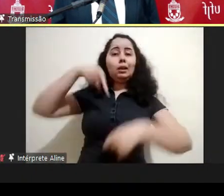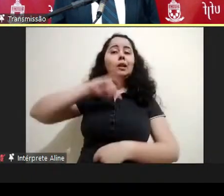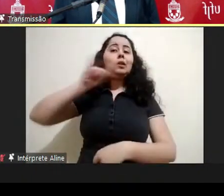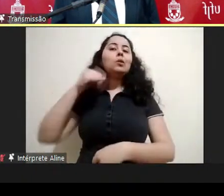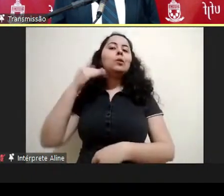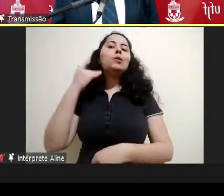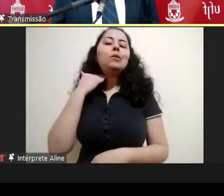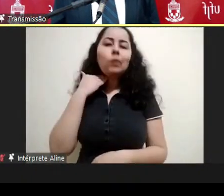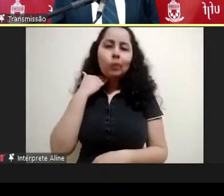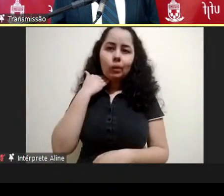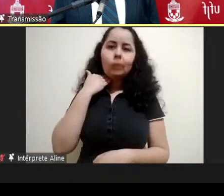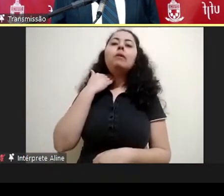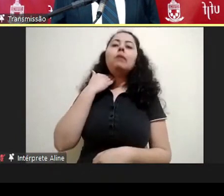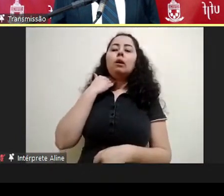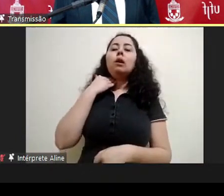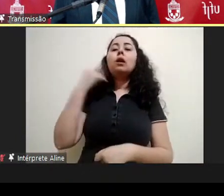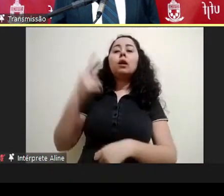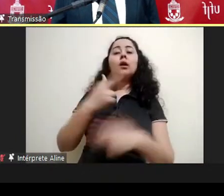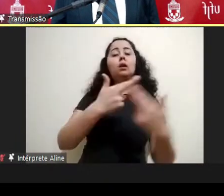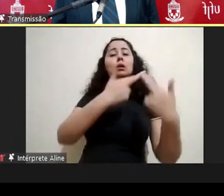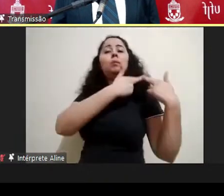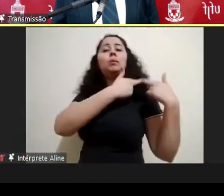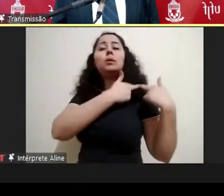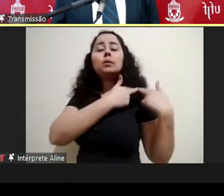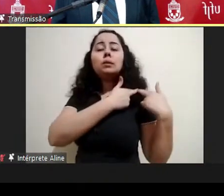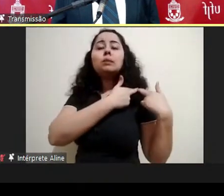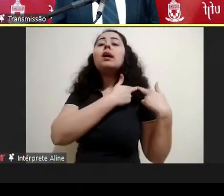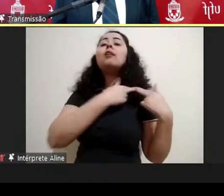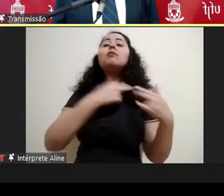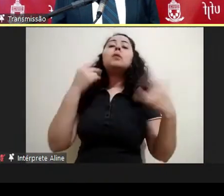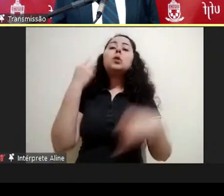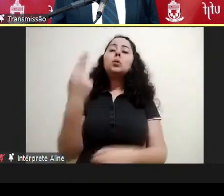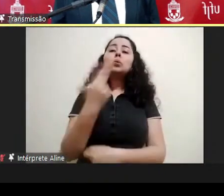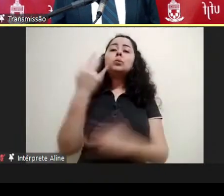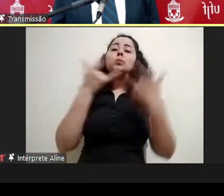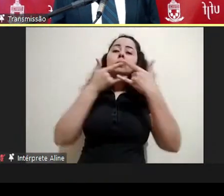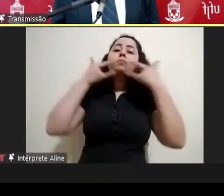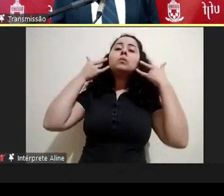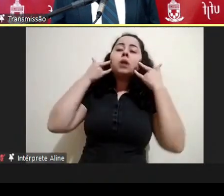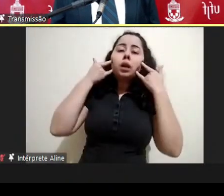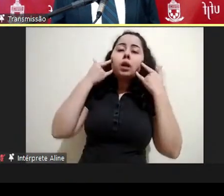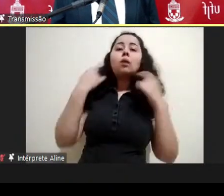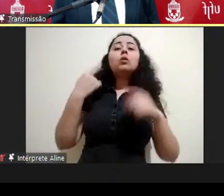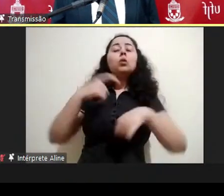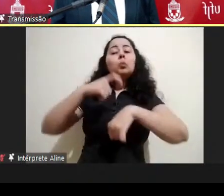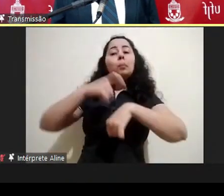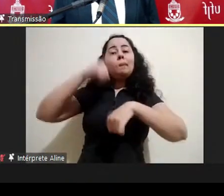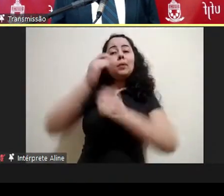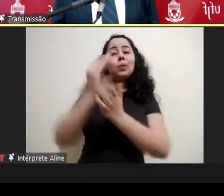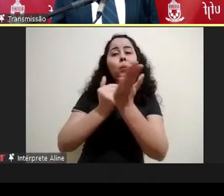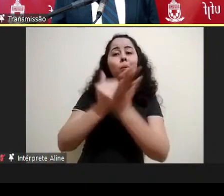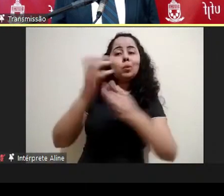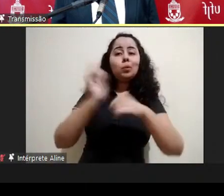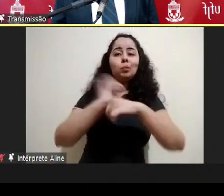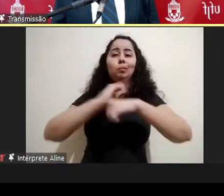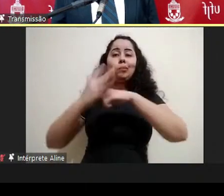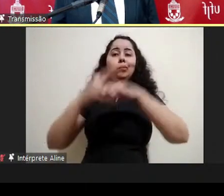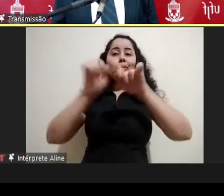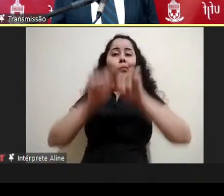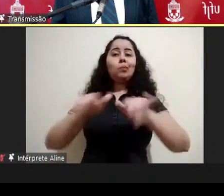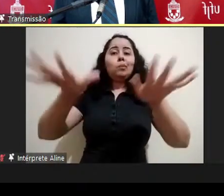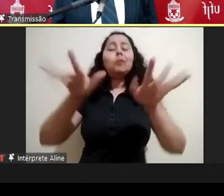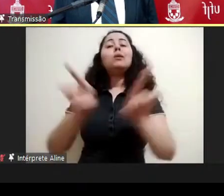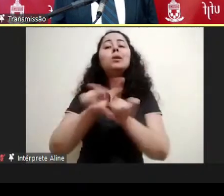das máscaras. Nessa posição, durante o início da pandemia, orientou pessoalmente grupos de